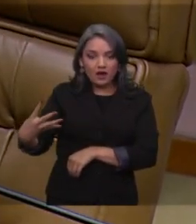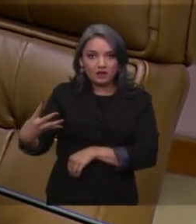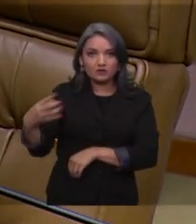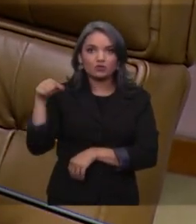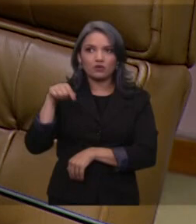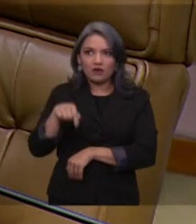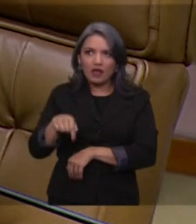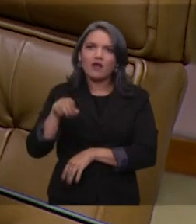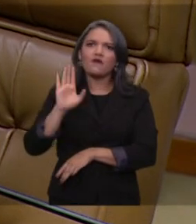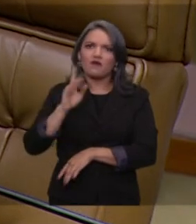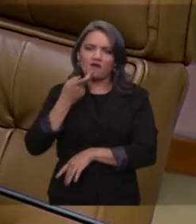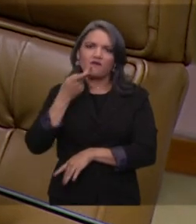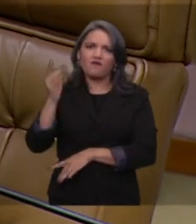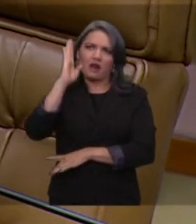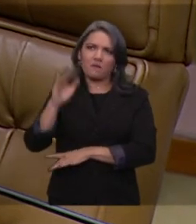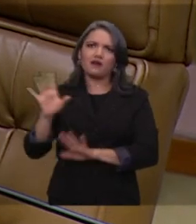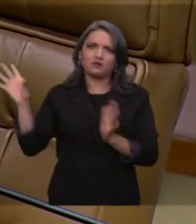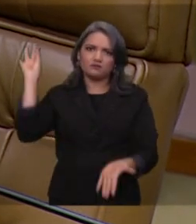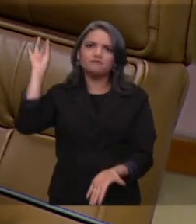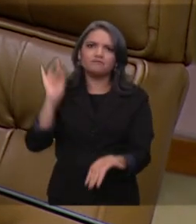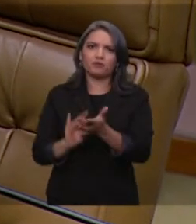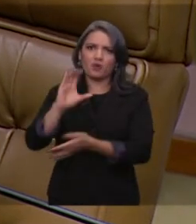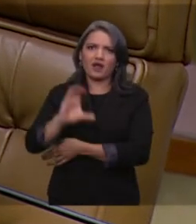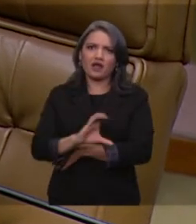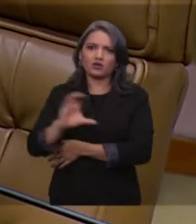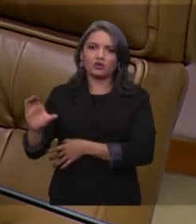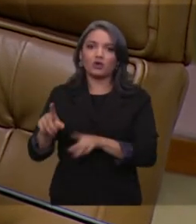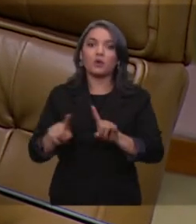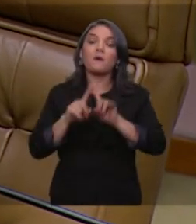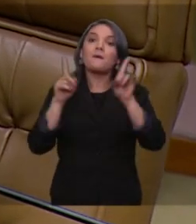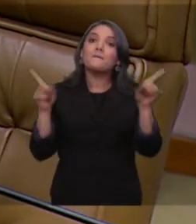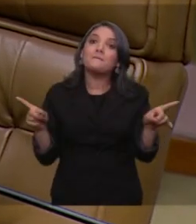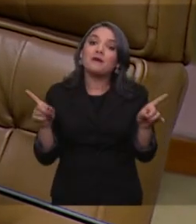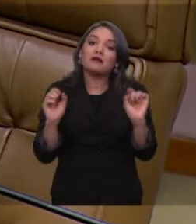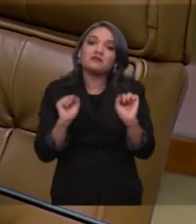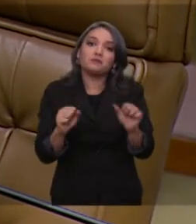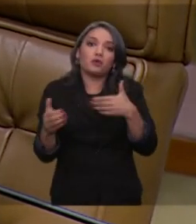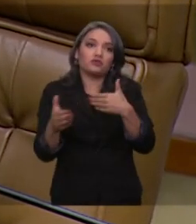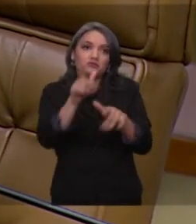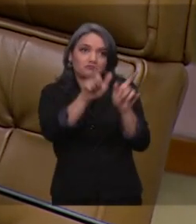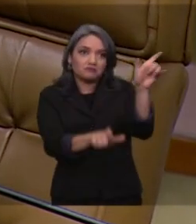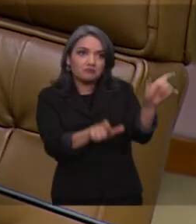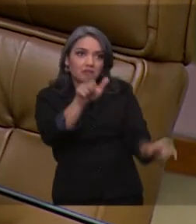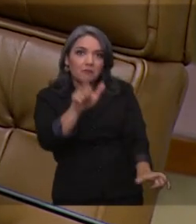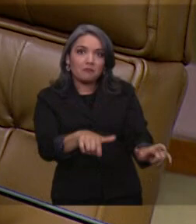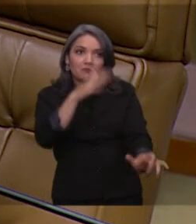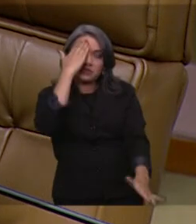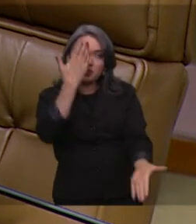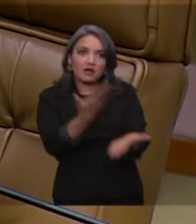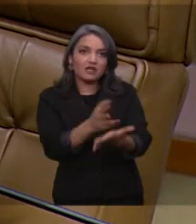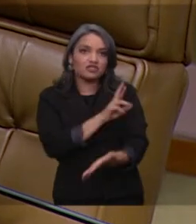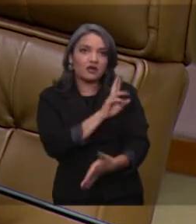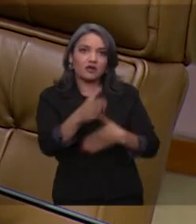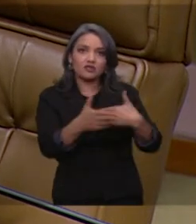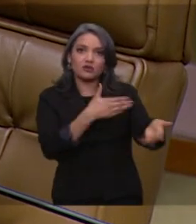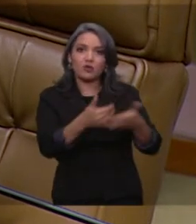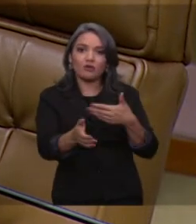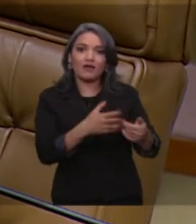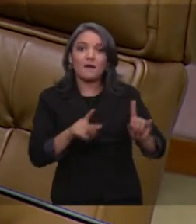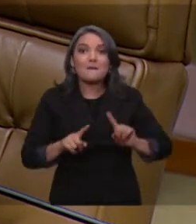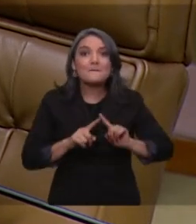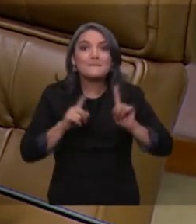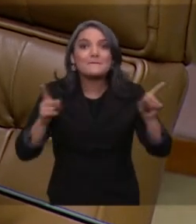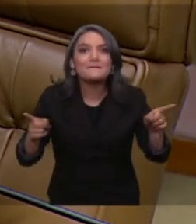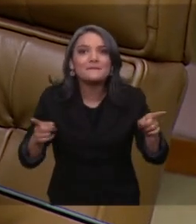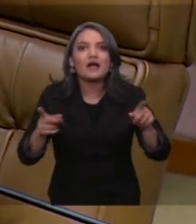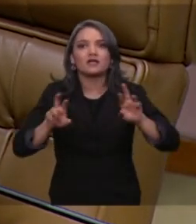crença religiosa, não consagrava a liberdade de culto. Nenhuma outra religião que não fosse a católica tinha liberdade de